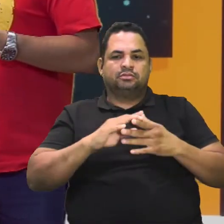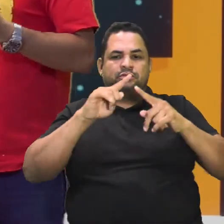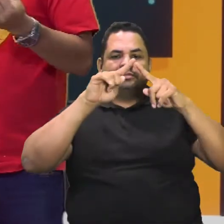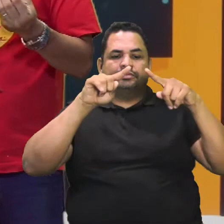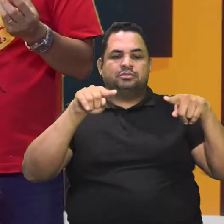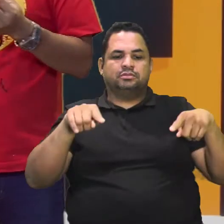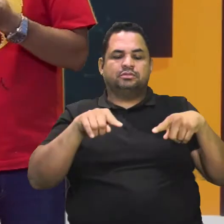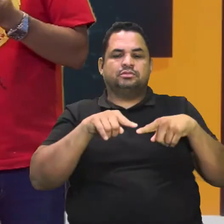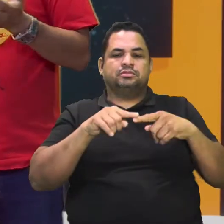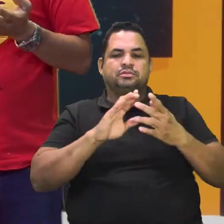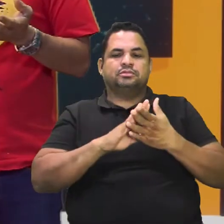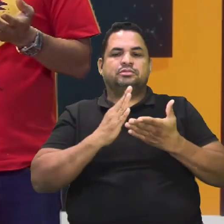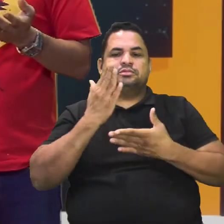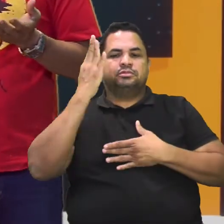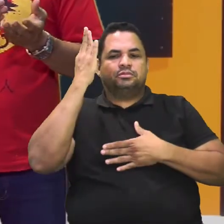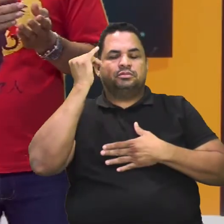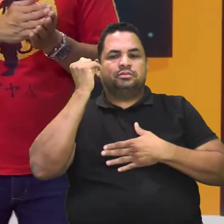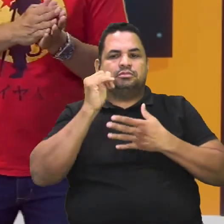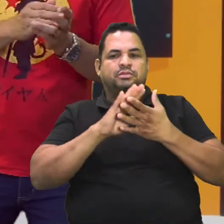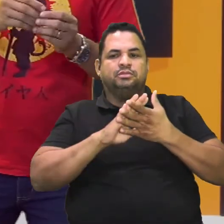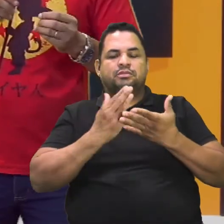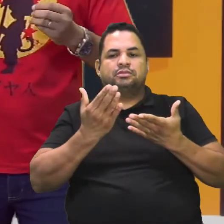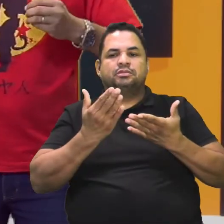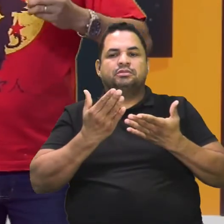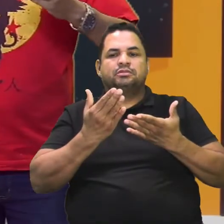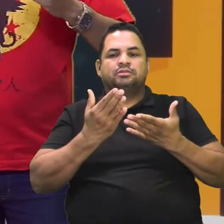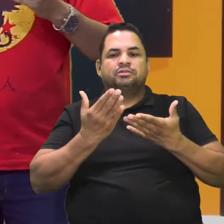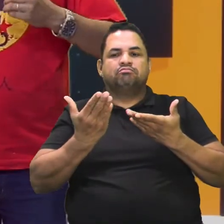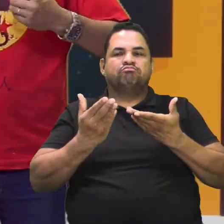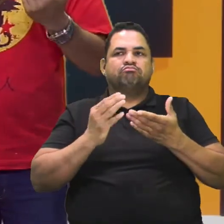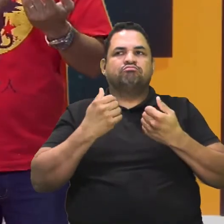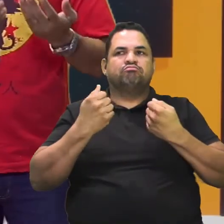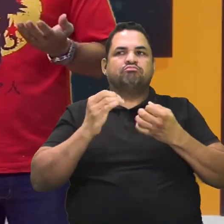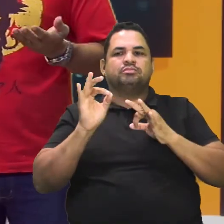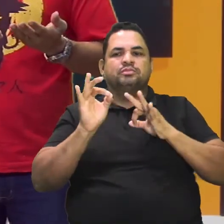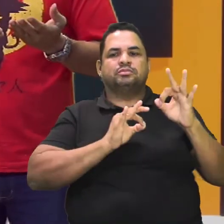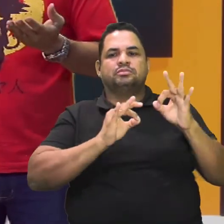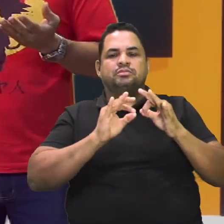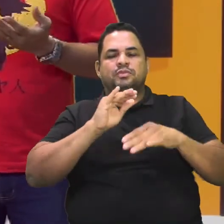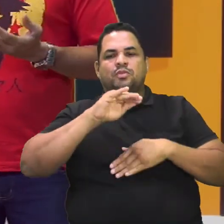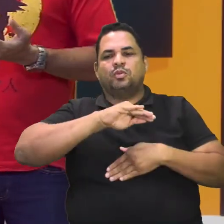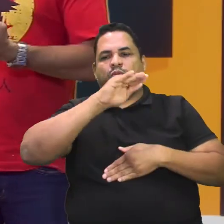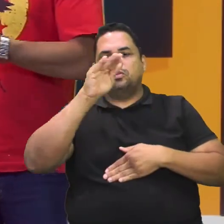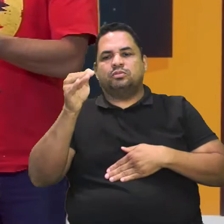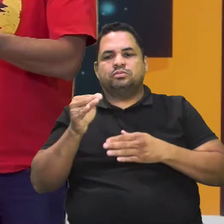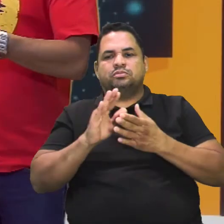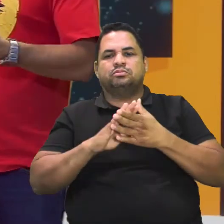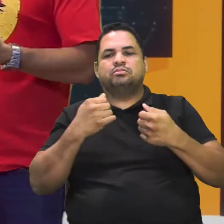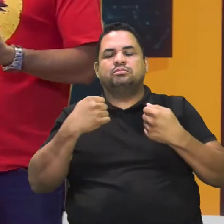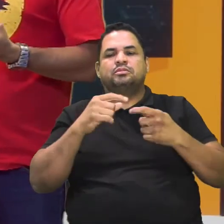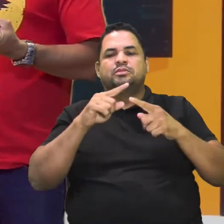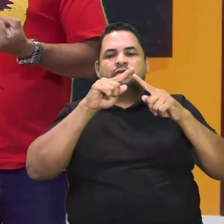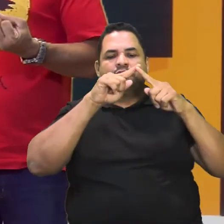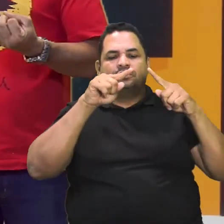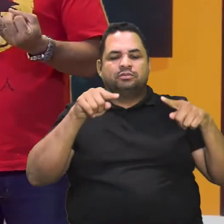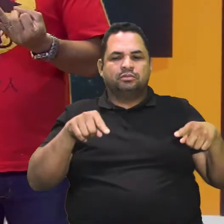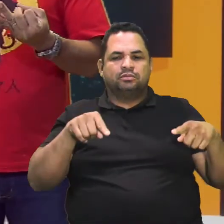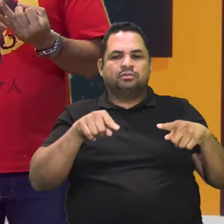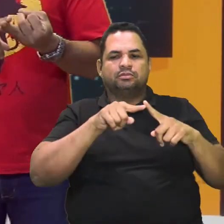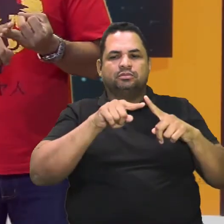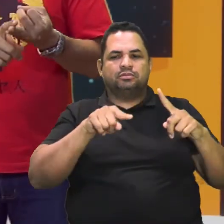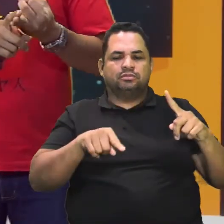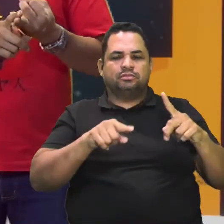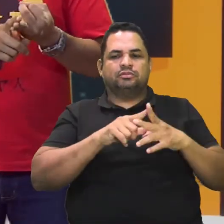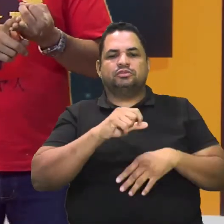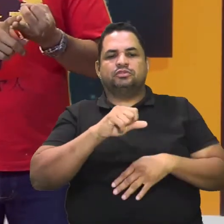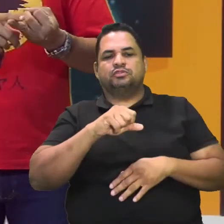vai determinar as raízes, eu tenho que saber usar o delta. Numa situação que eu tenho que construir a parábola, eu tenho que achar o delta, tenho que achar